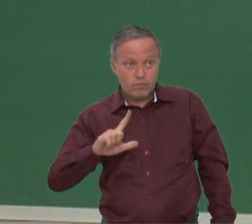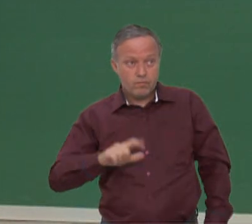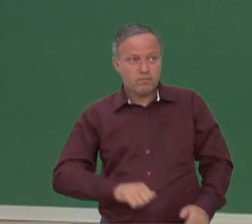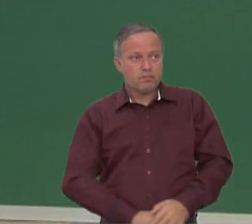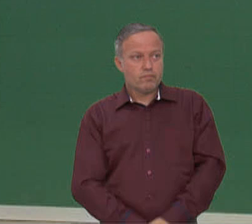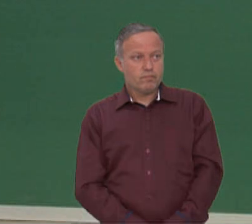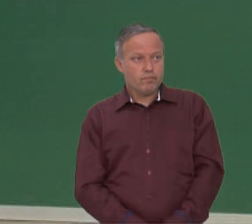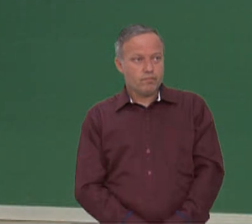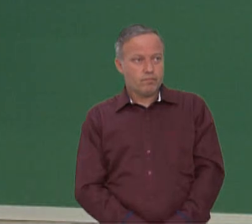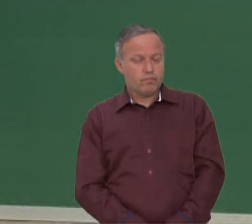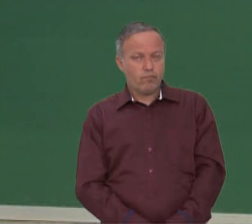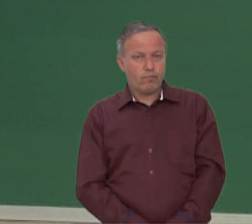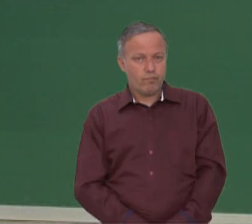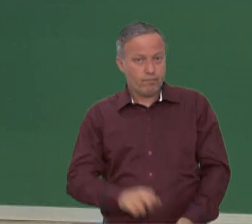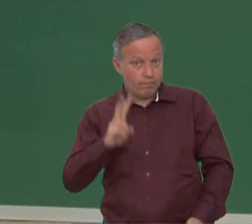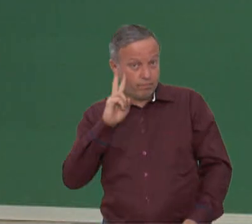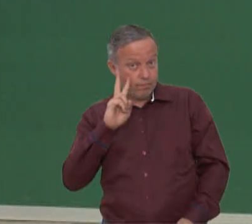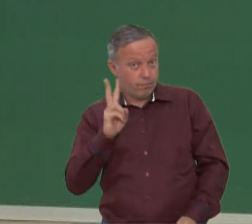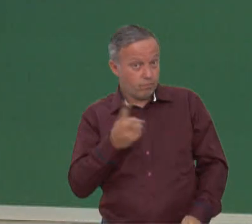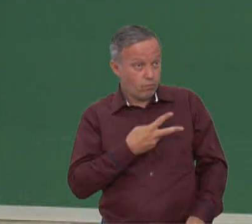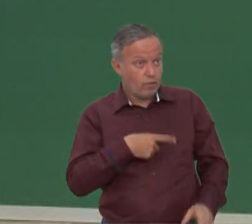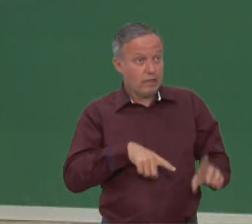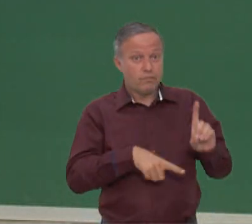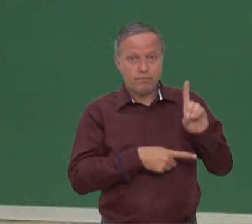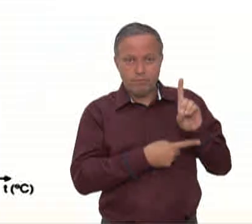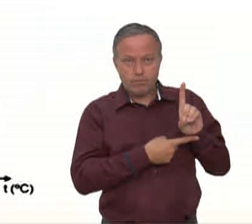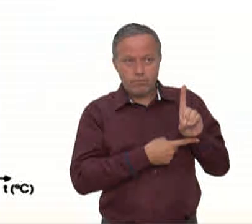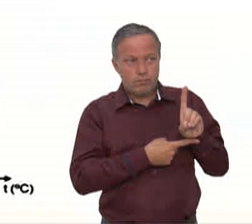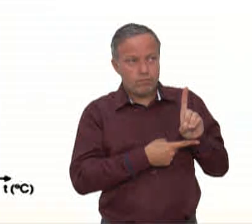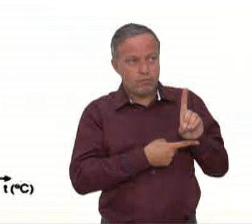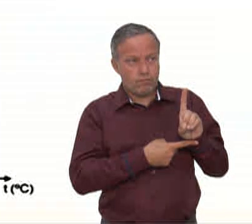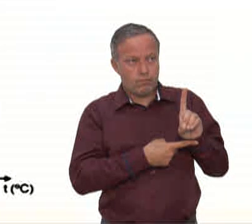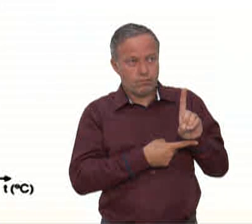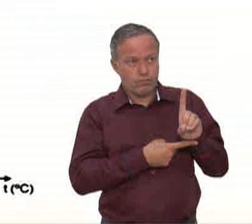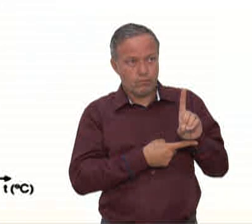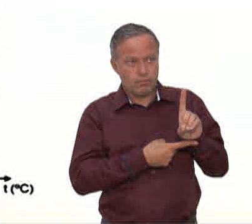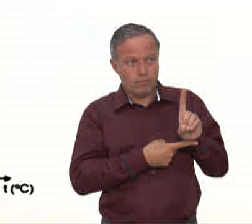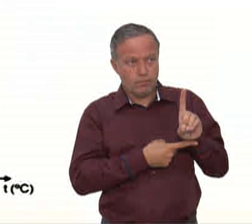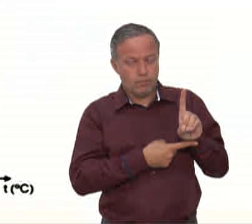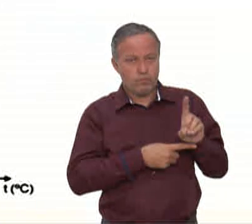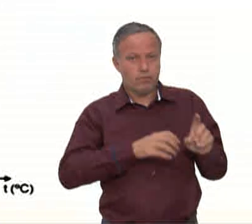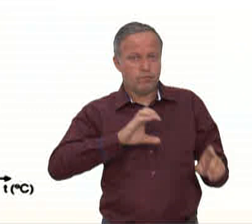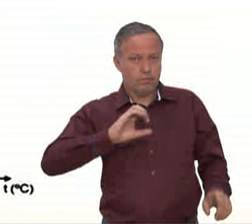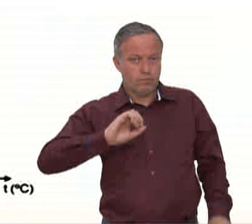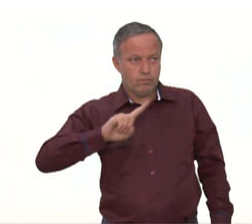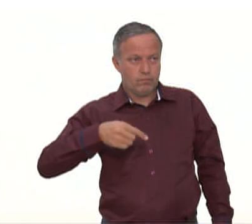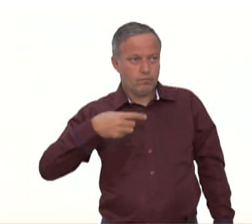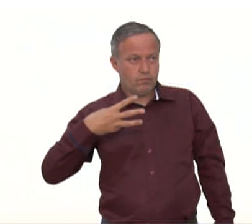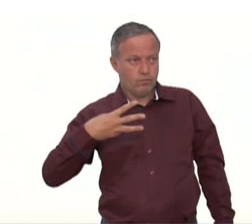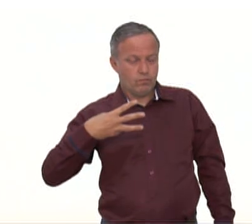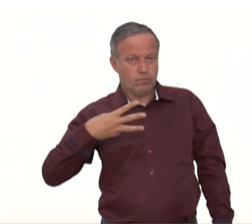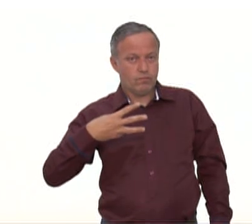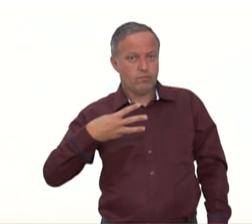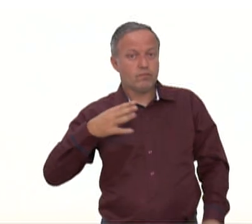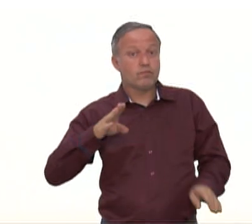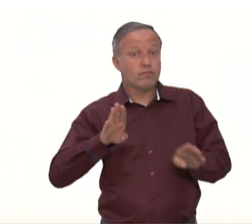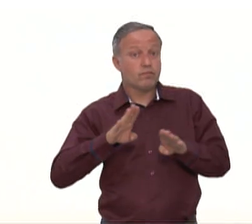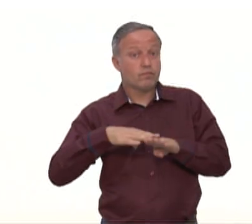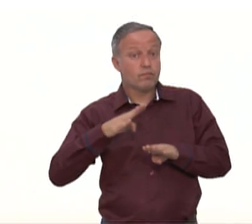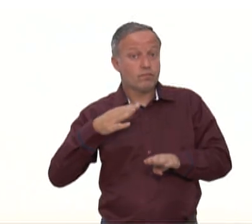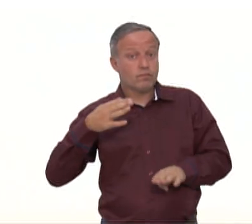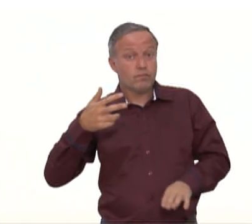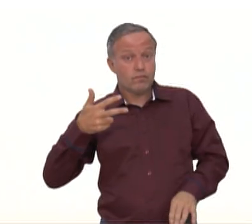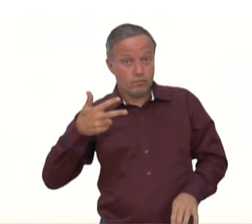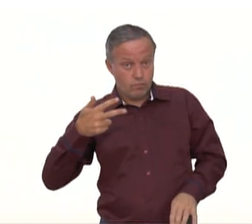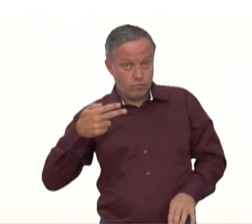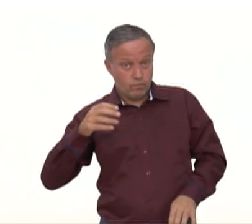ali, então, voltando na nossa questão, a nossa resposta ali, então, é a letra D, ok? Então, assim, qual que foi